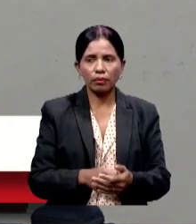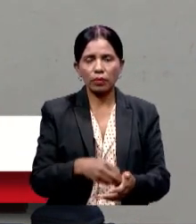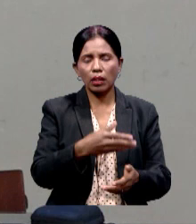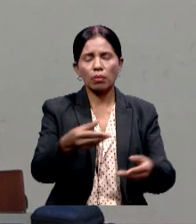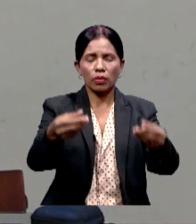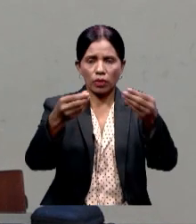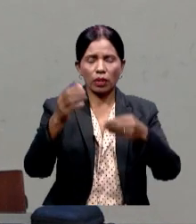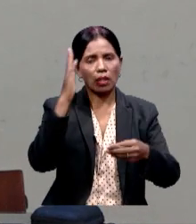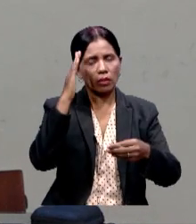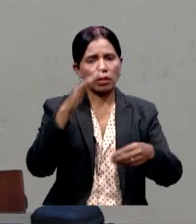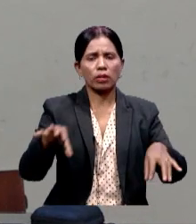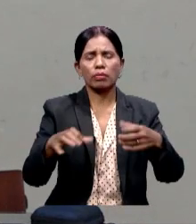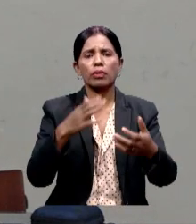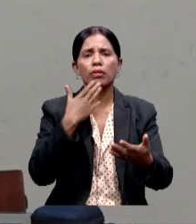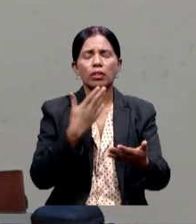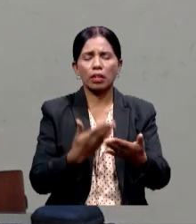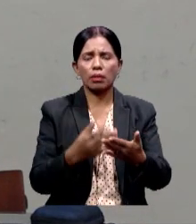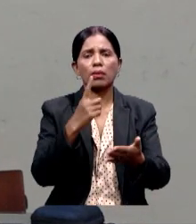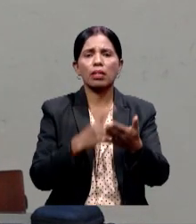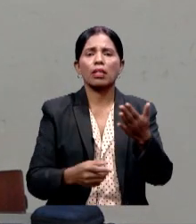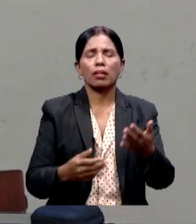enrume, sistema sai de uma que tem